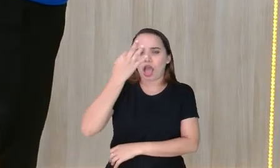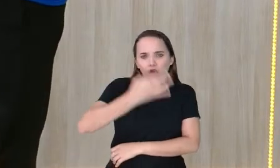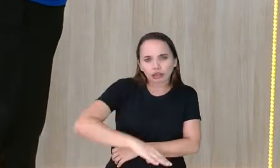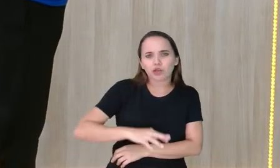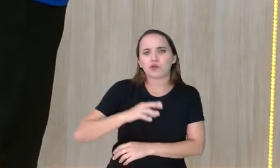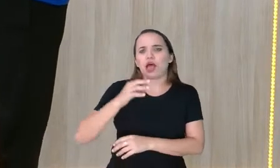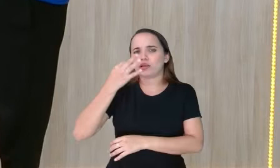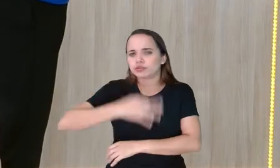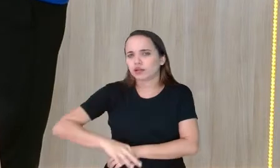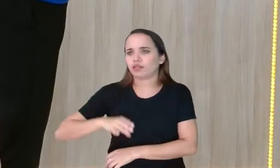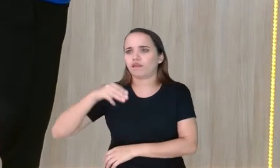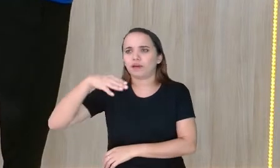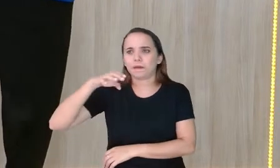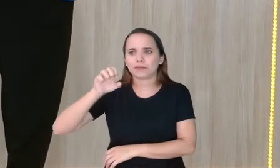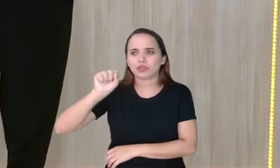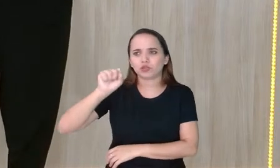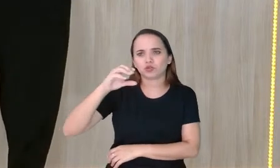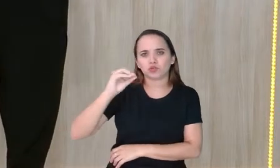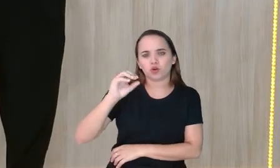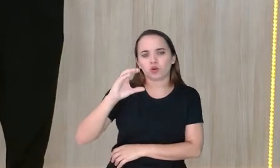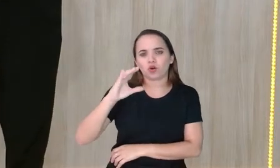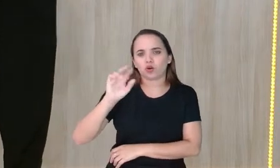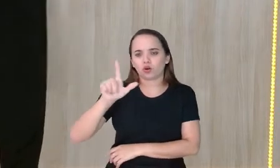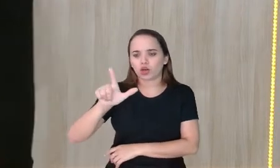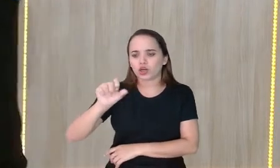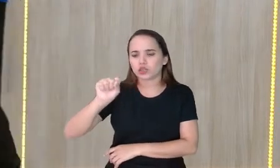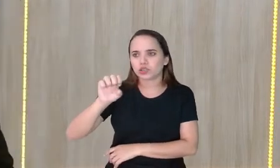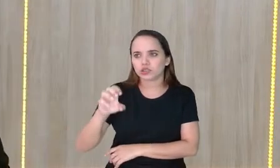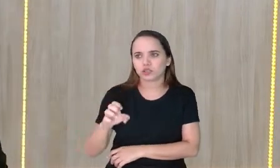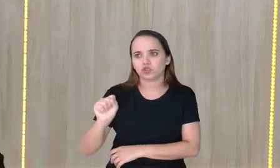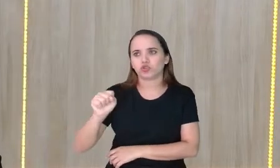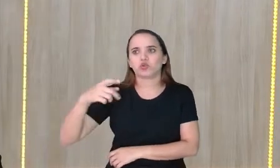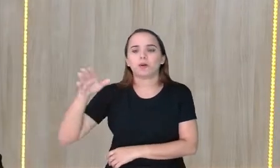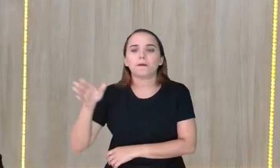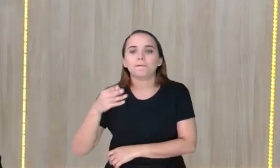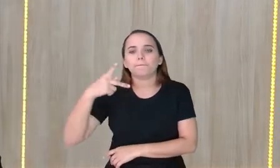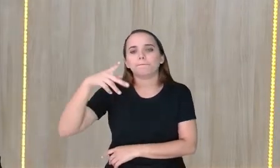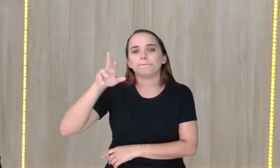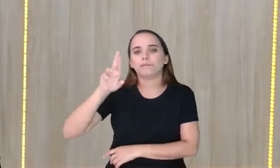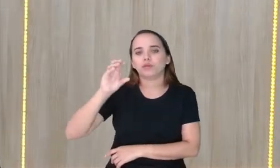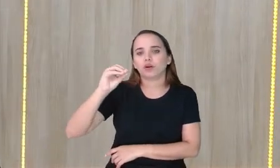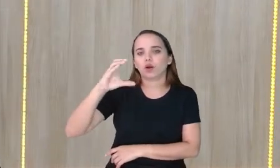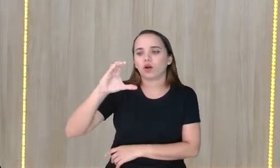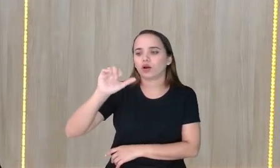mesóclises, próclises e ênclises. Não se assustem, isso aqui são o quê? É a posição